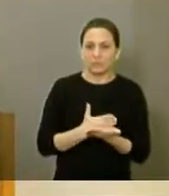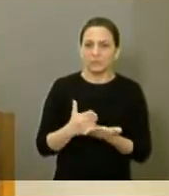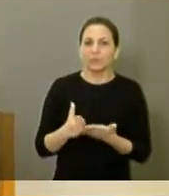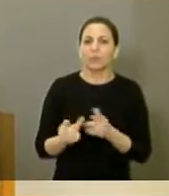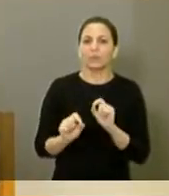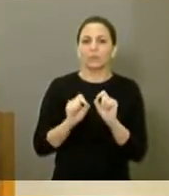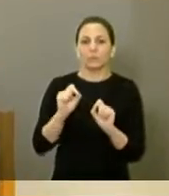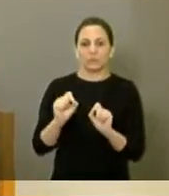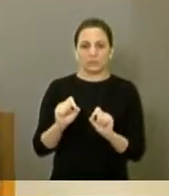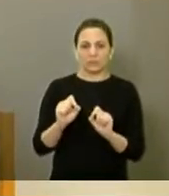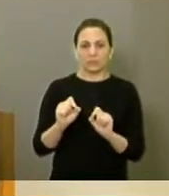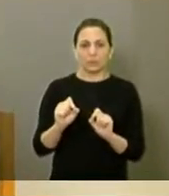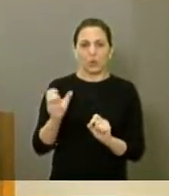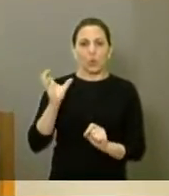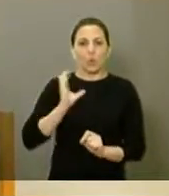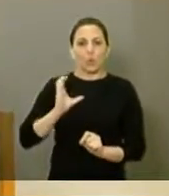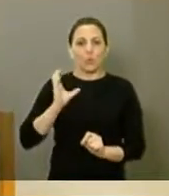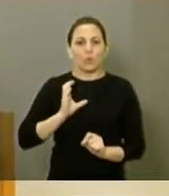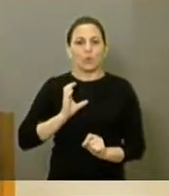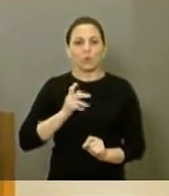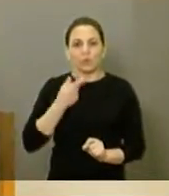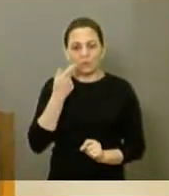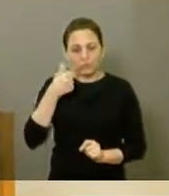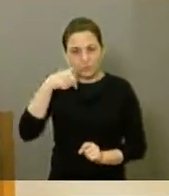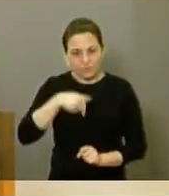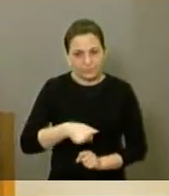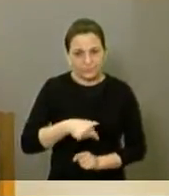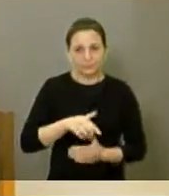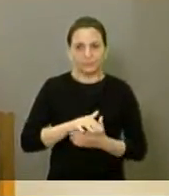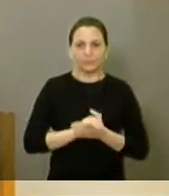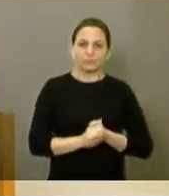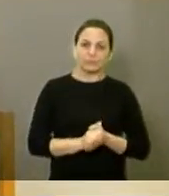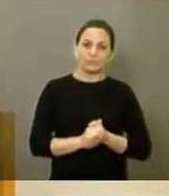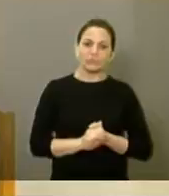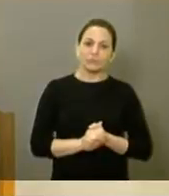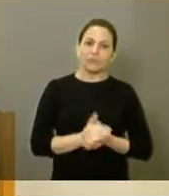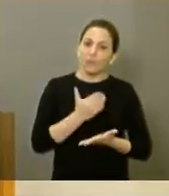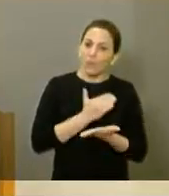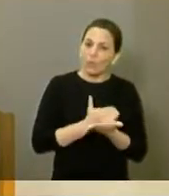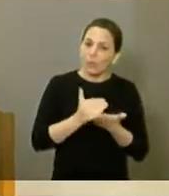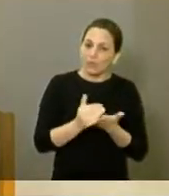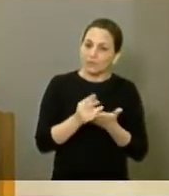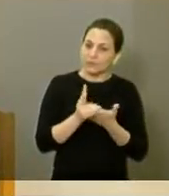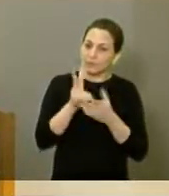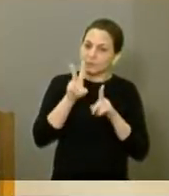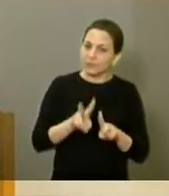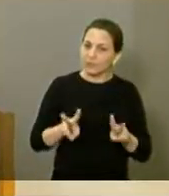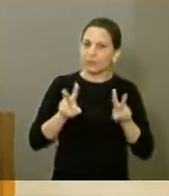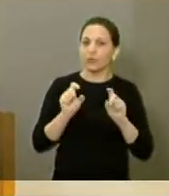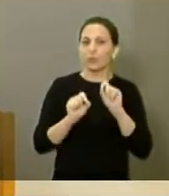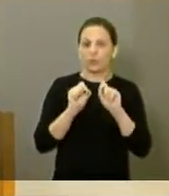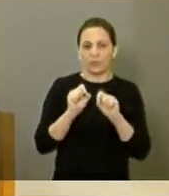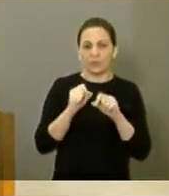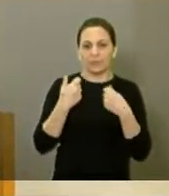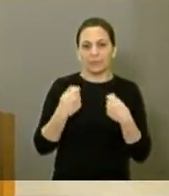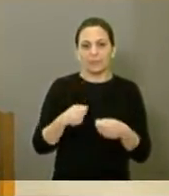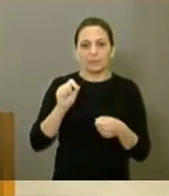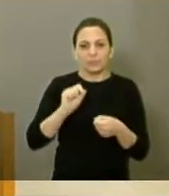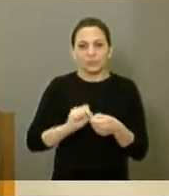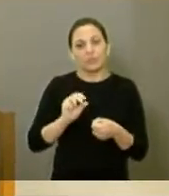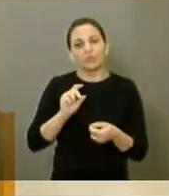a tomar atitude que eu tô falando começavam a ver o que tem que ser